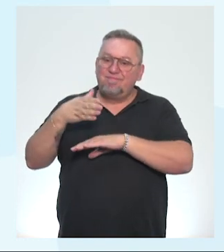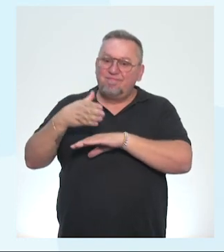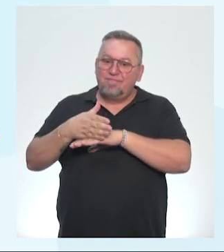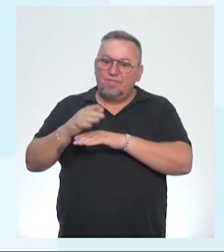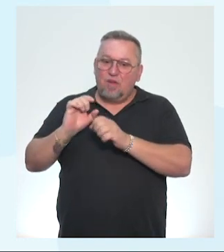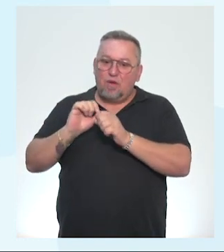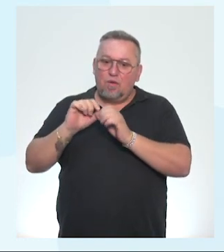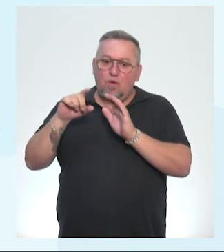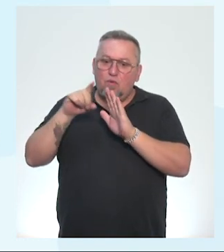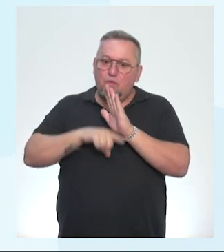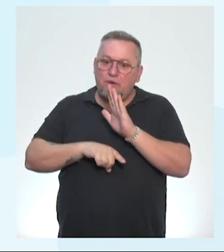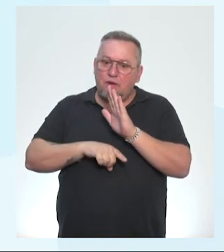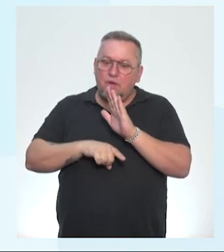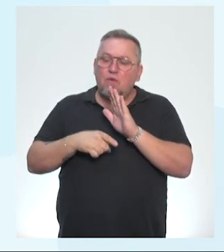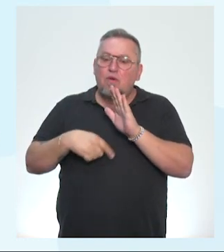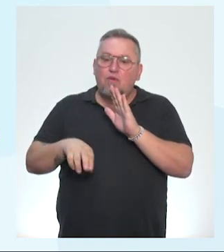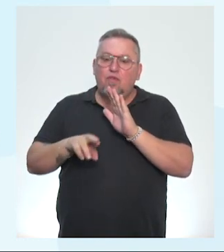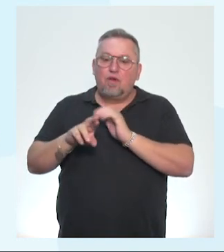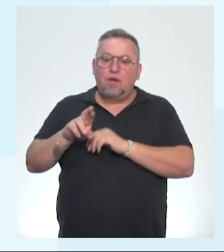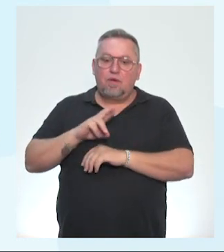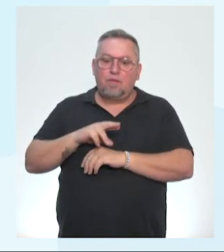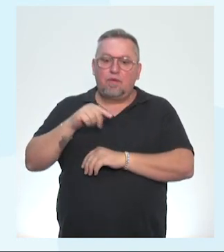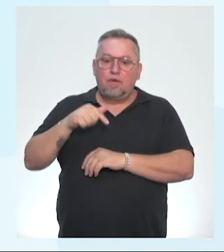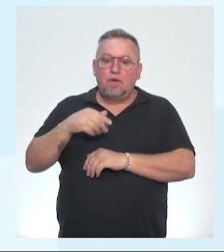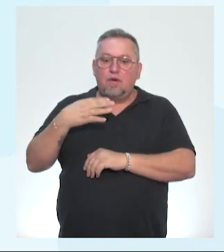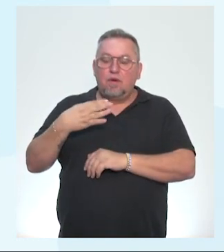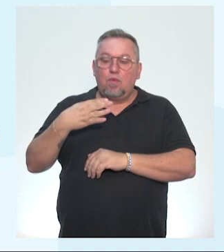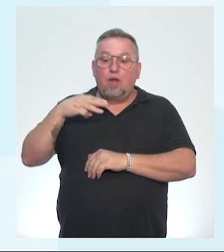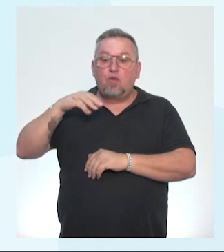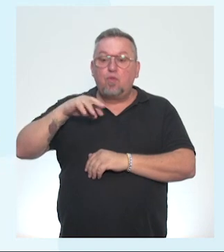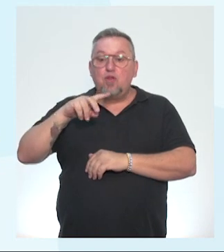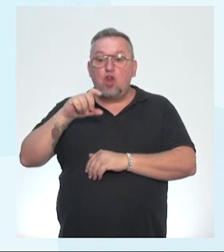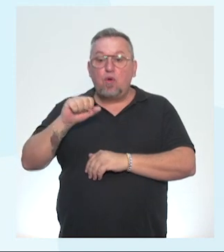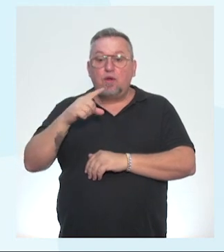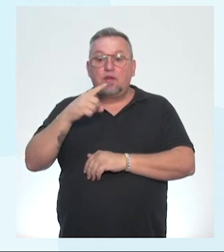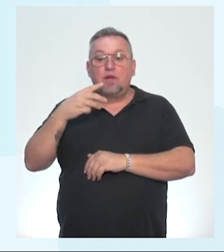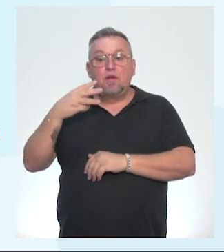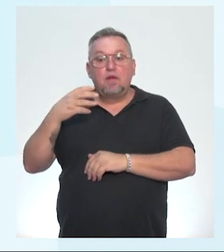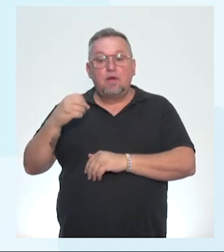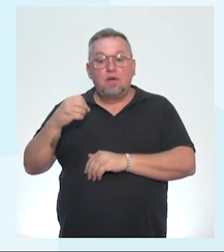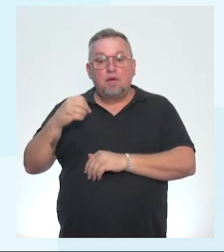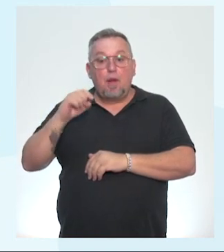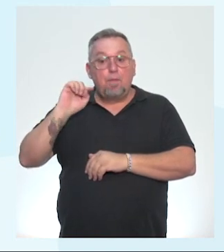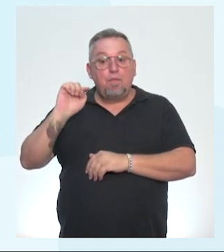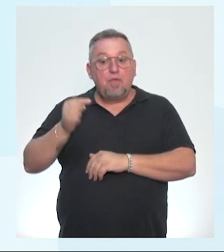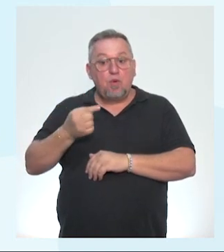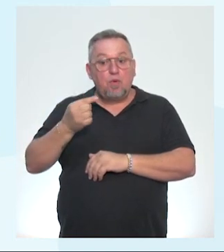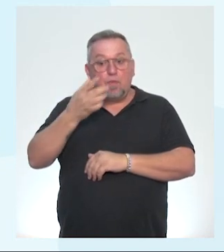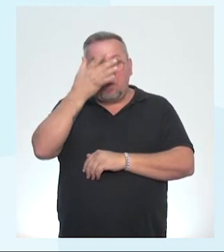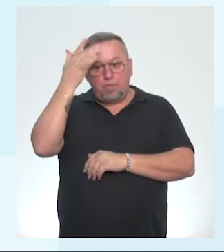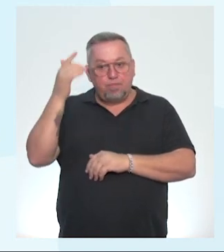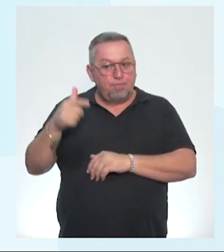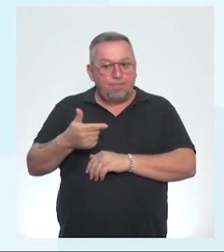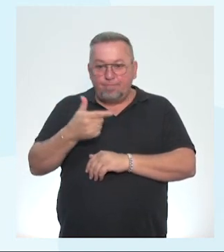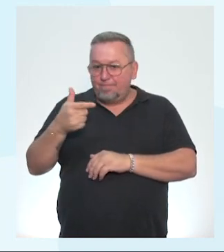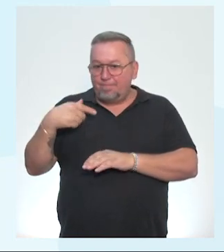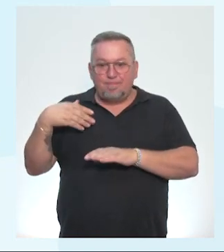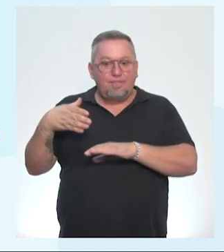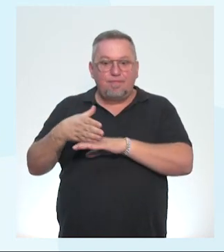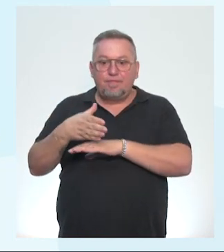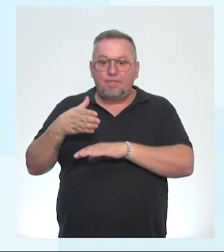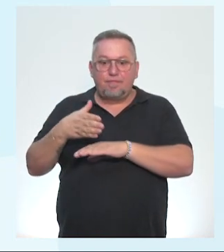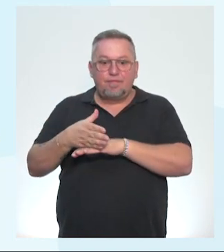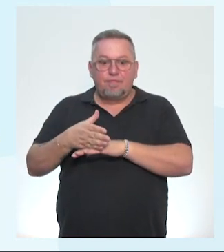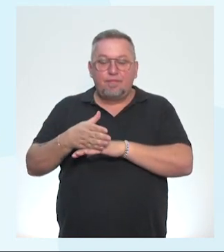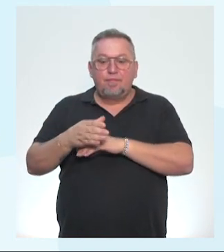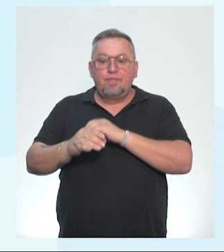fazer a subtração, chegamos, então, nos 74 milhões 130 mil habitantes que não têm